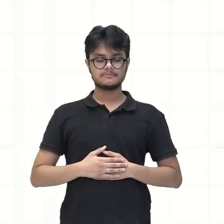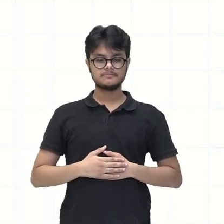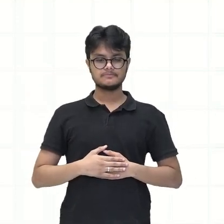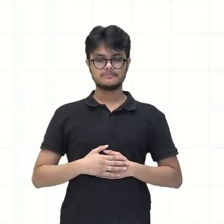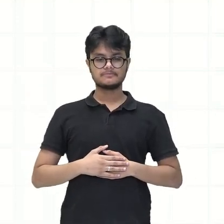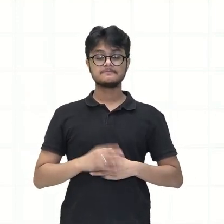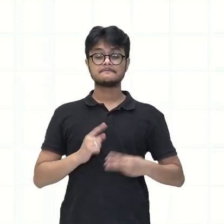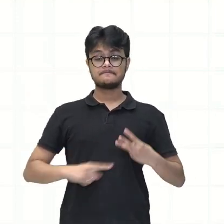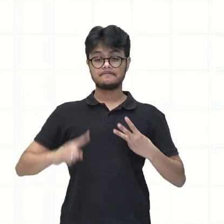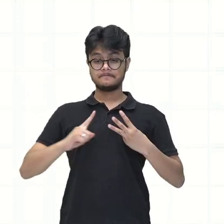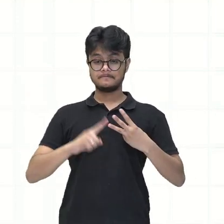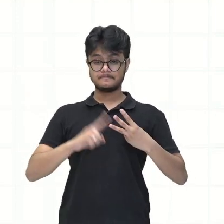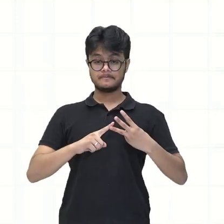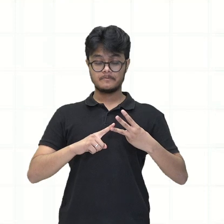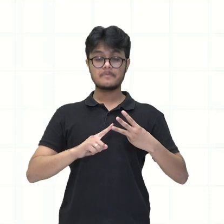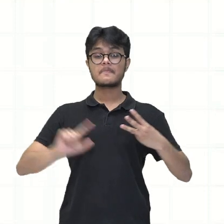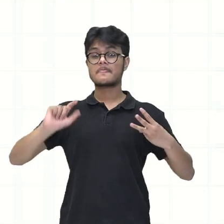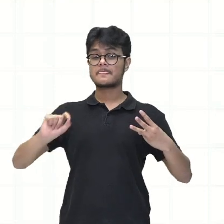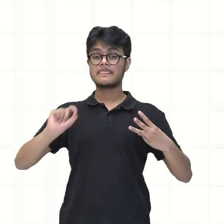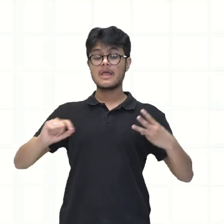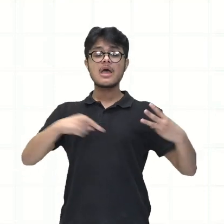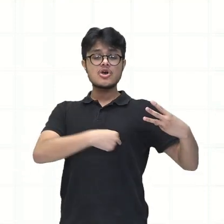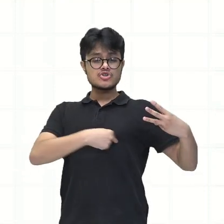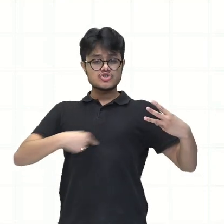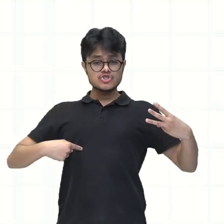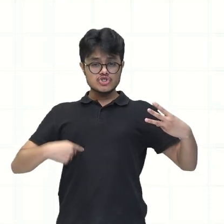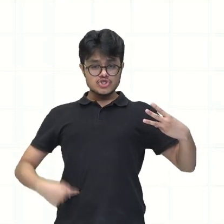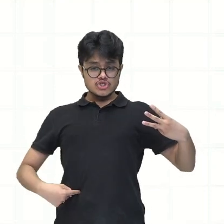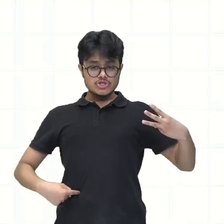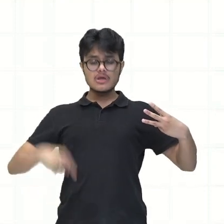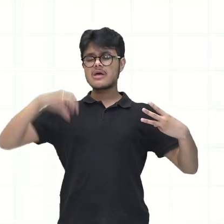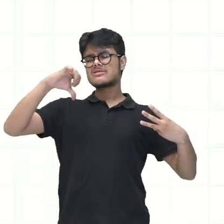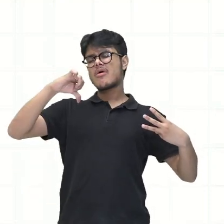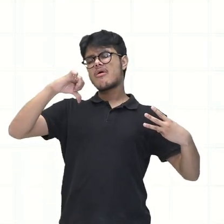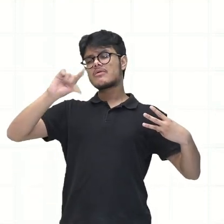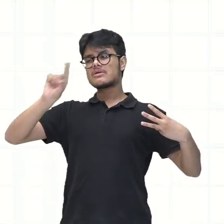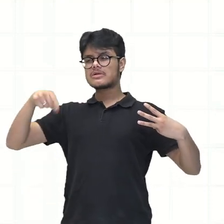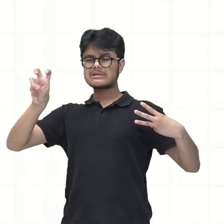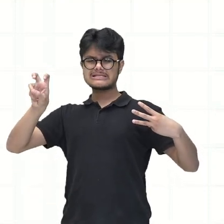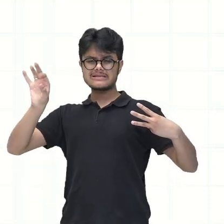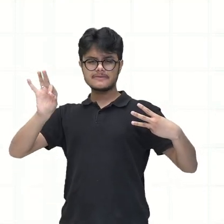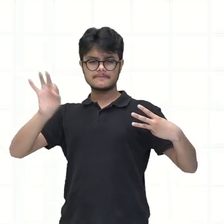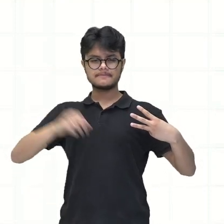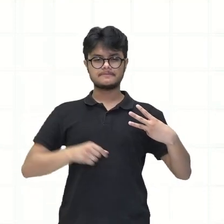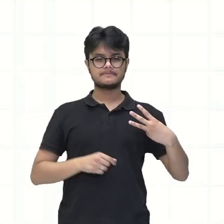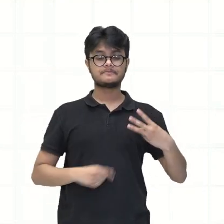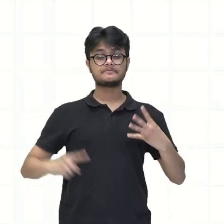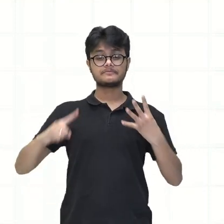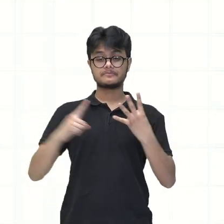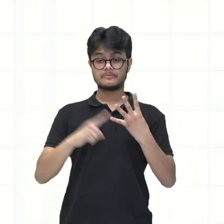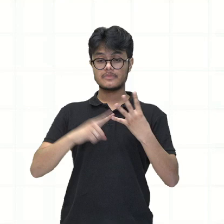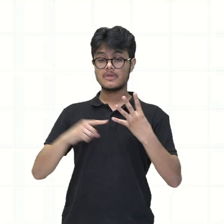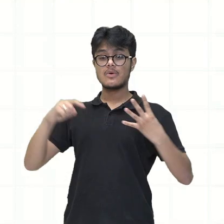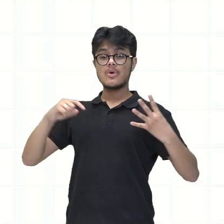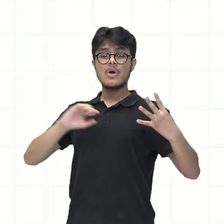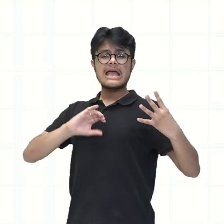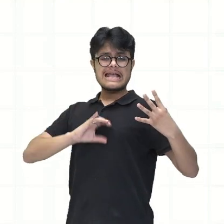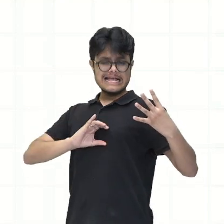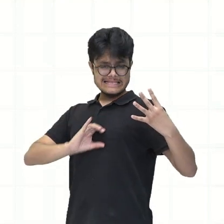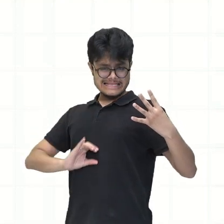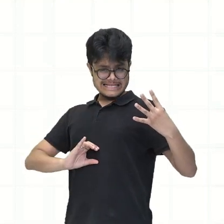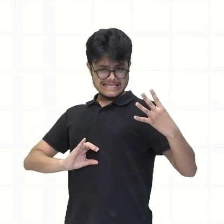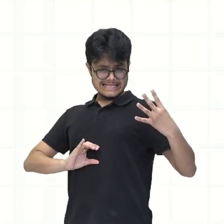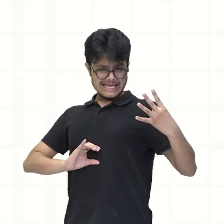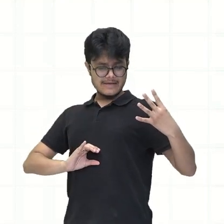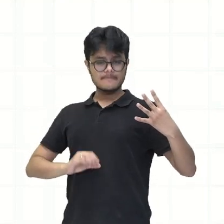19,5%. Em terceiro lugar, nós temos a China, com 9,5%. Em quarto lugar, nós temos o Canadá,